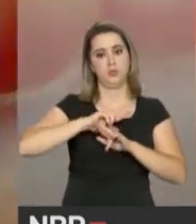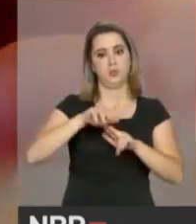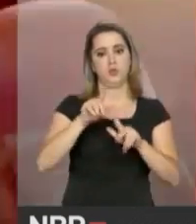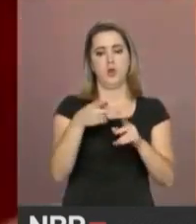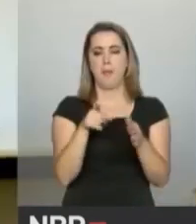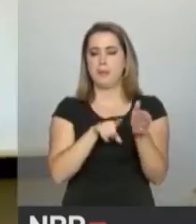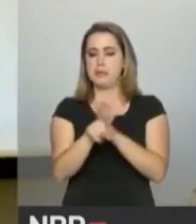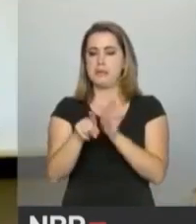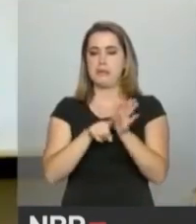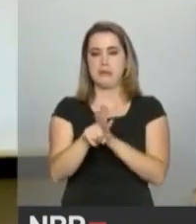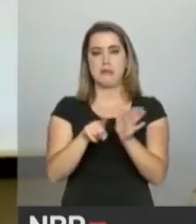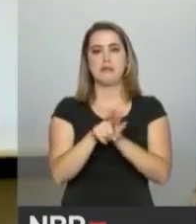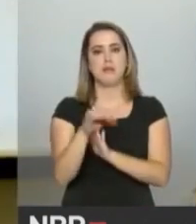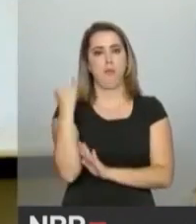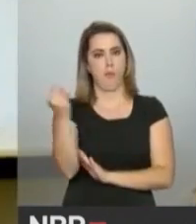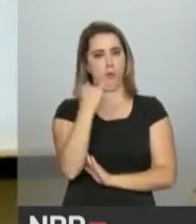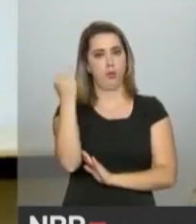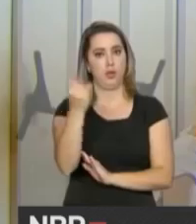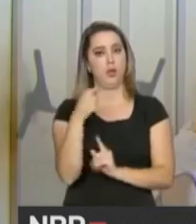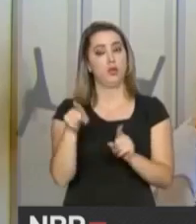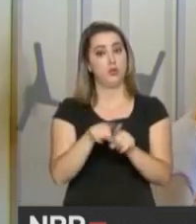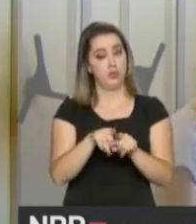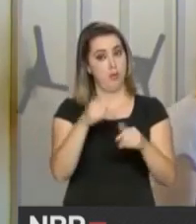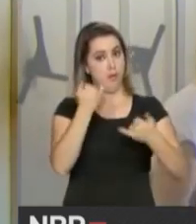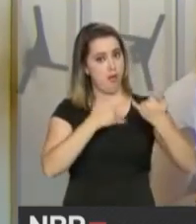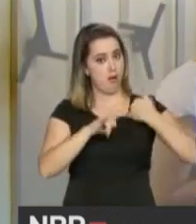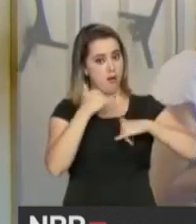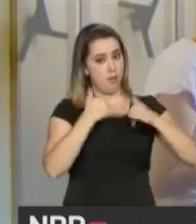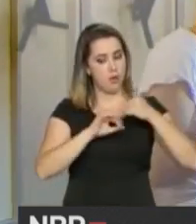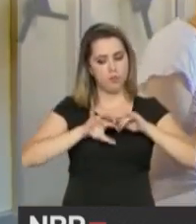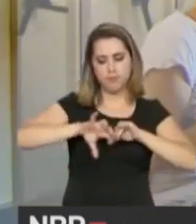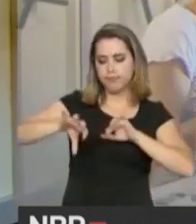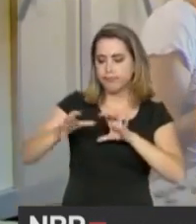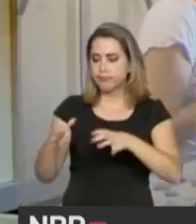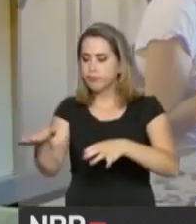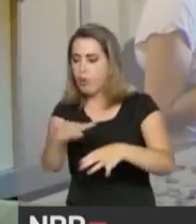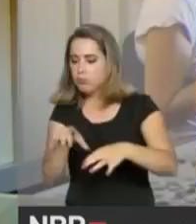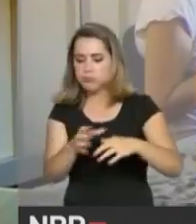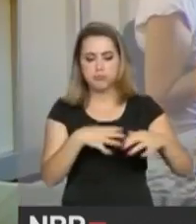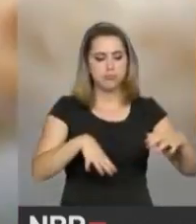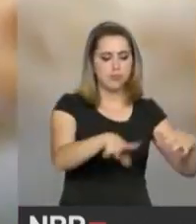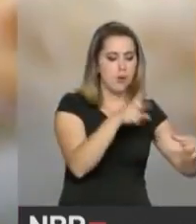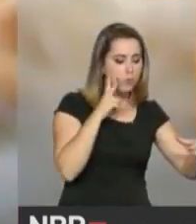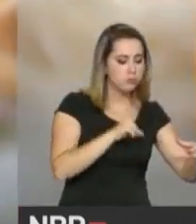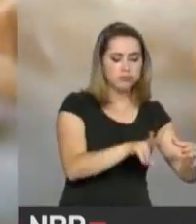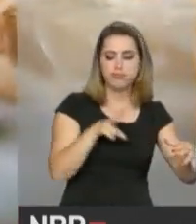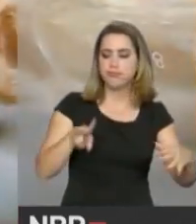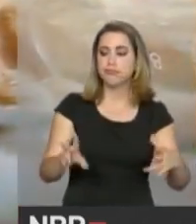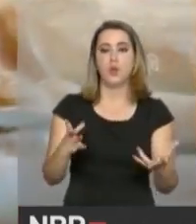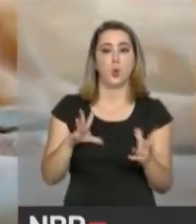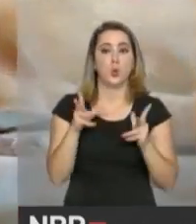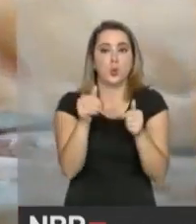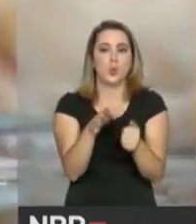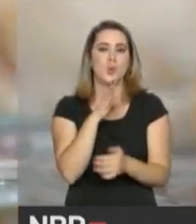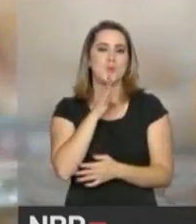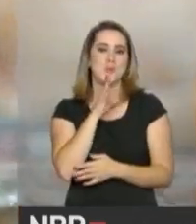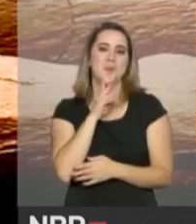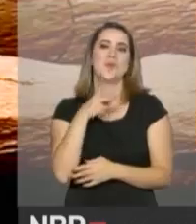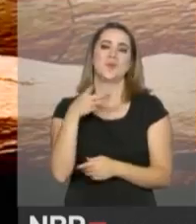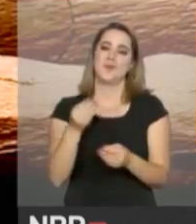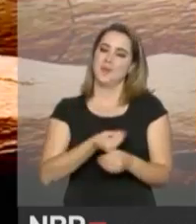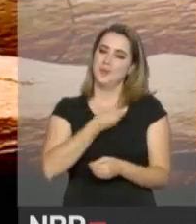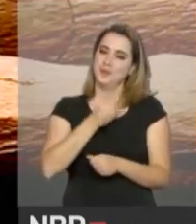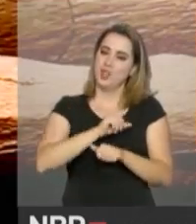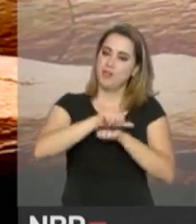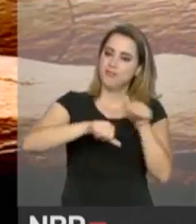dessas pesquisas. Nos laboratórios, o material é separado, catalogado e analisado. Conhecimento que vira